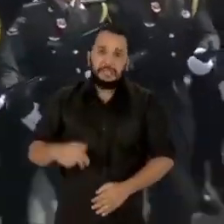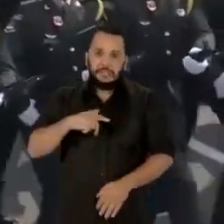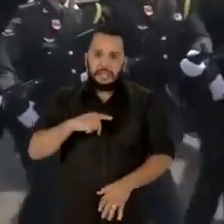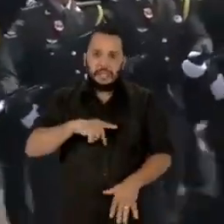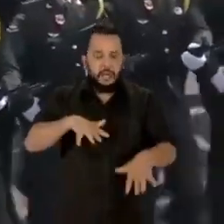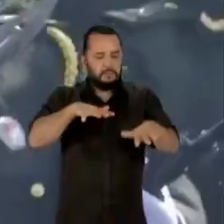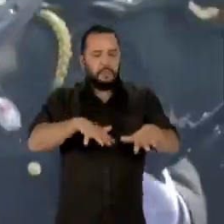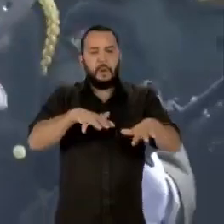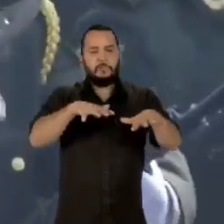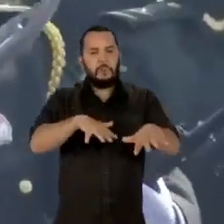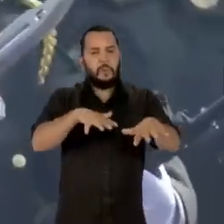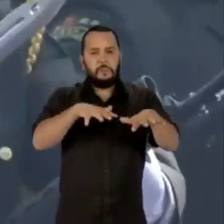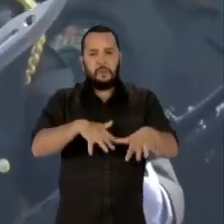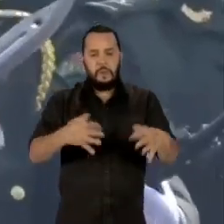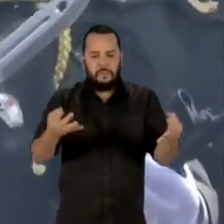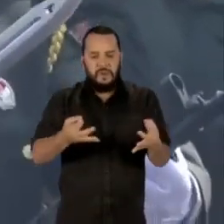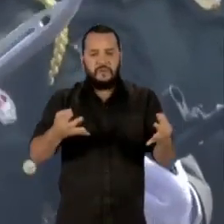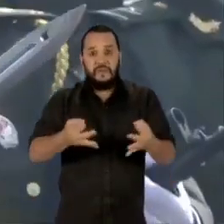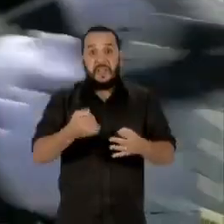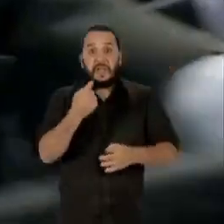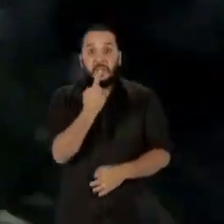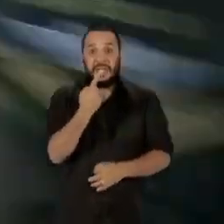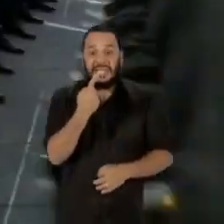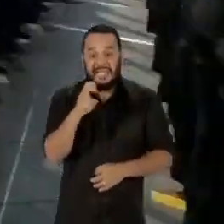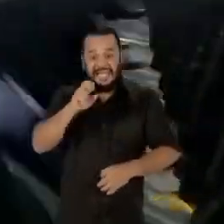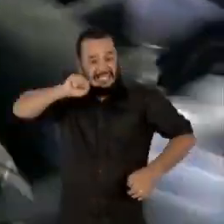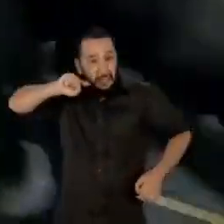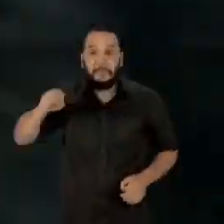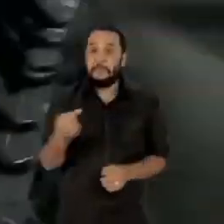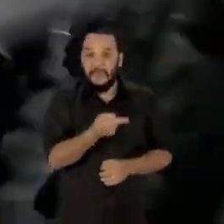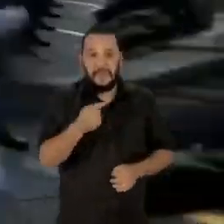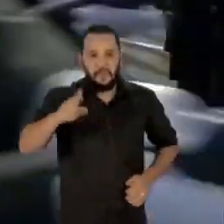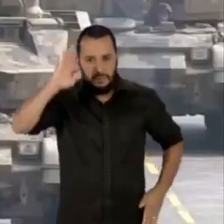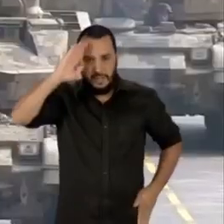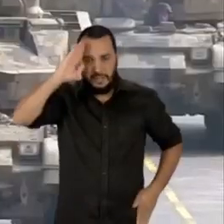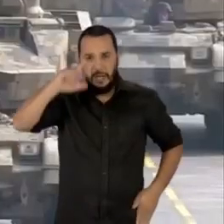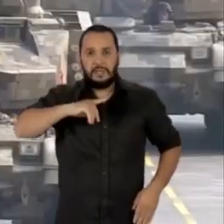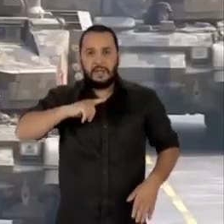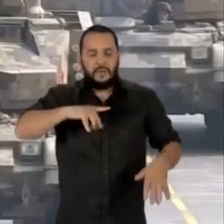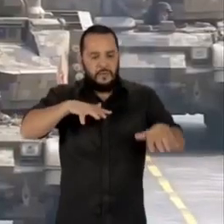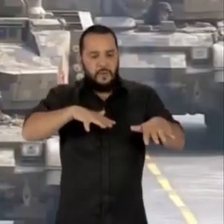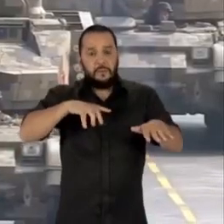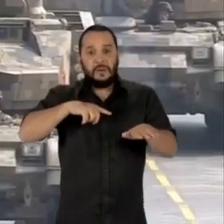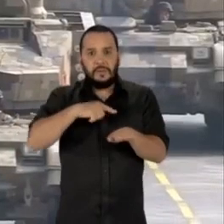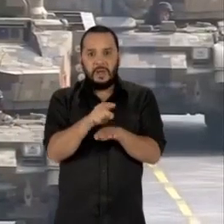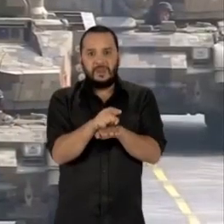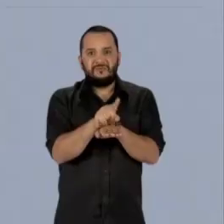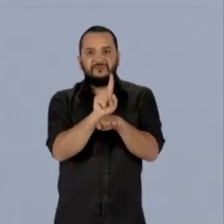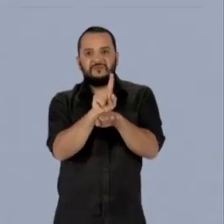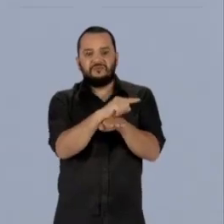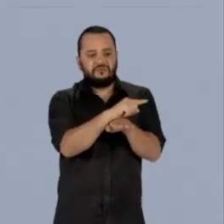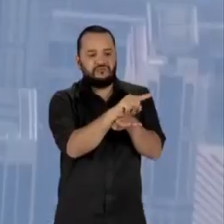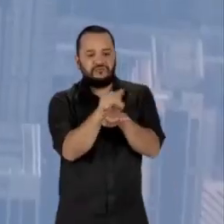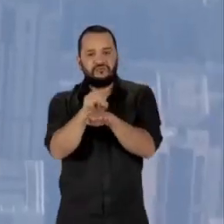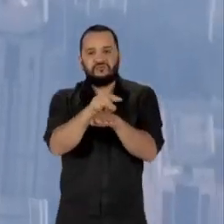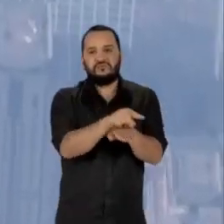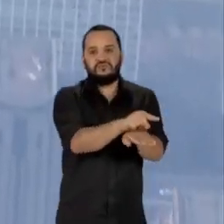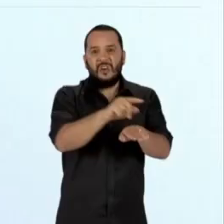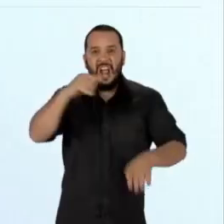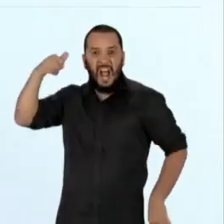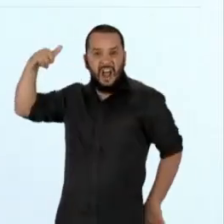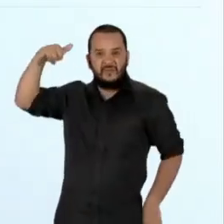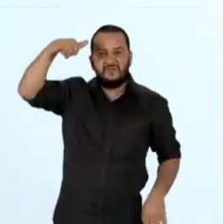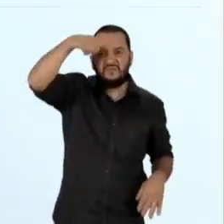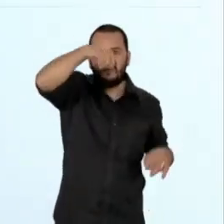precisa coreografia de mais de 15 mil militares a festa teve apresentação de mais de 500 veículos centenas de